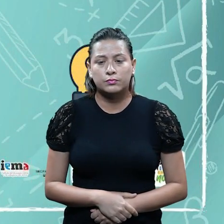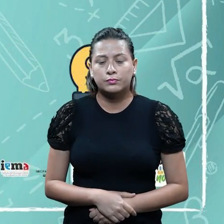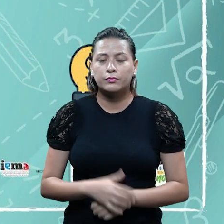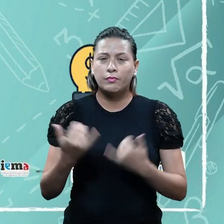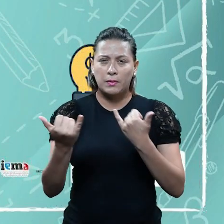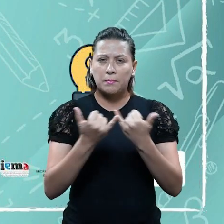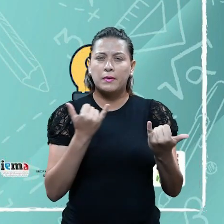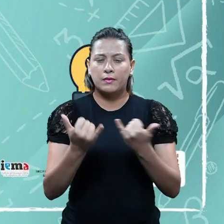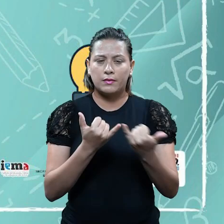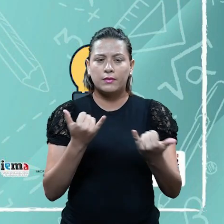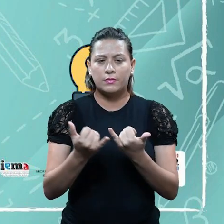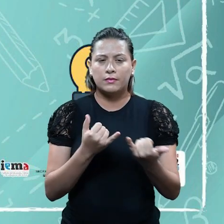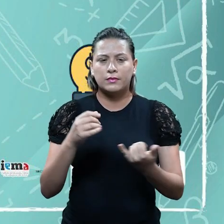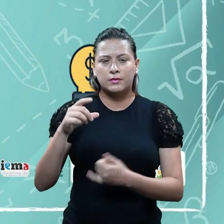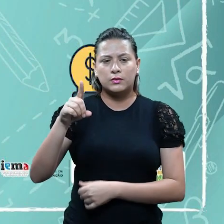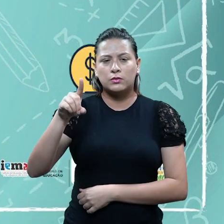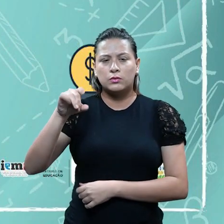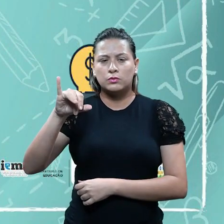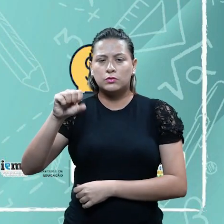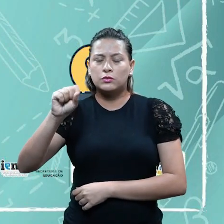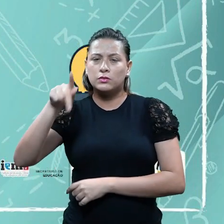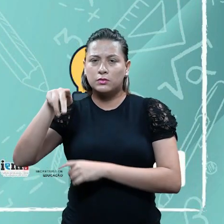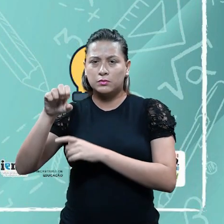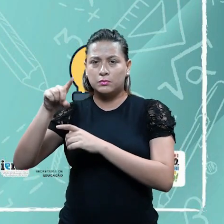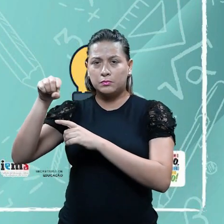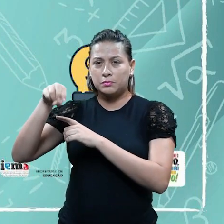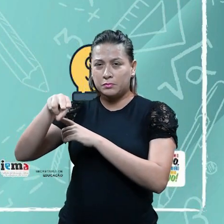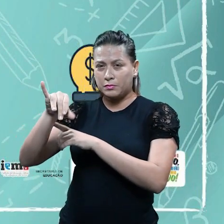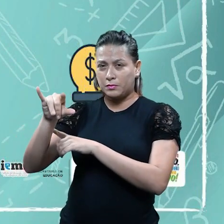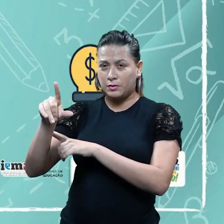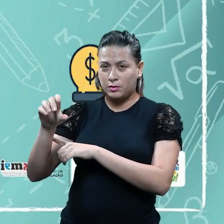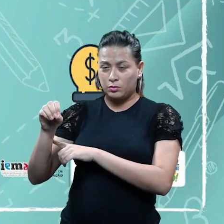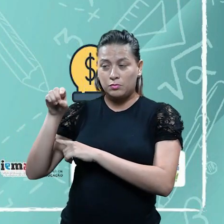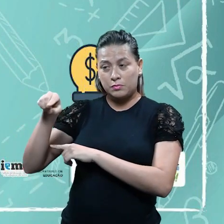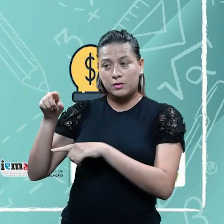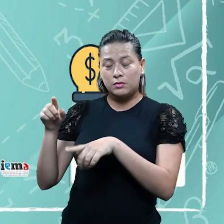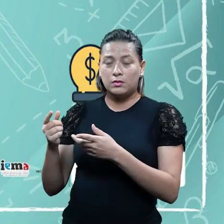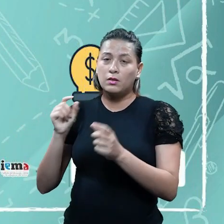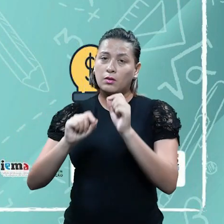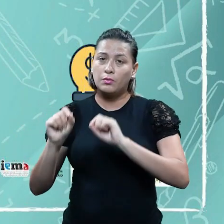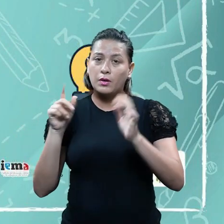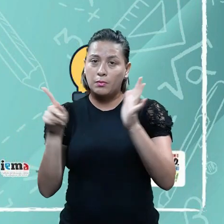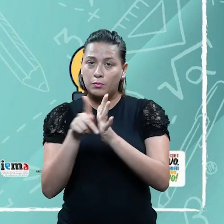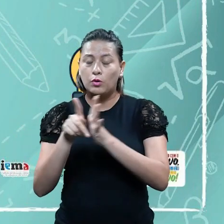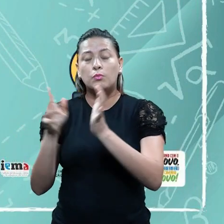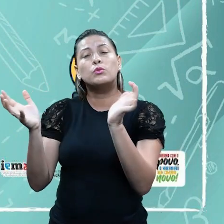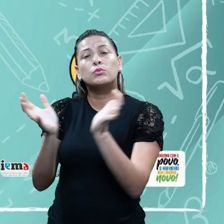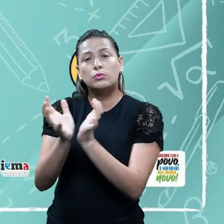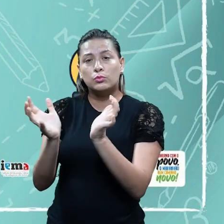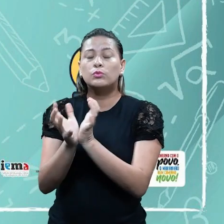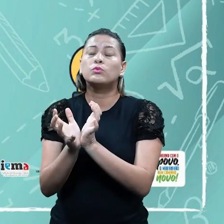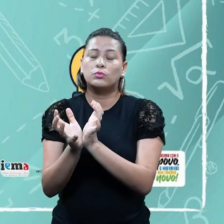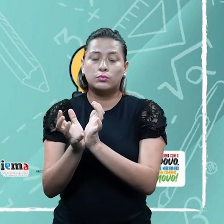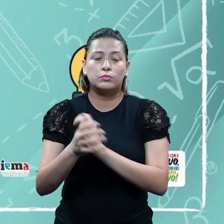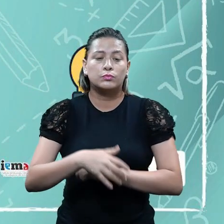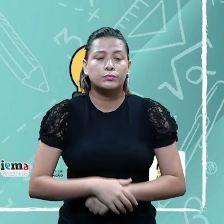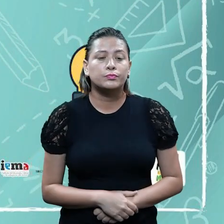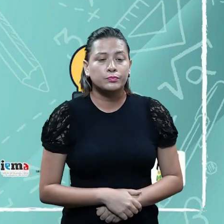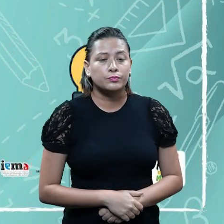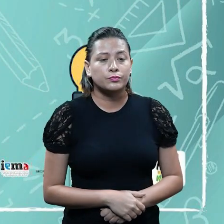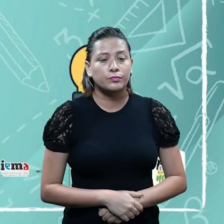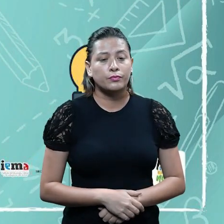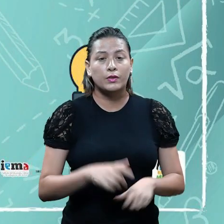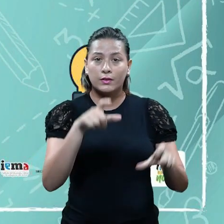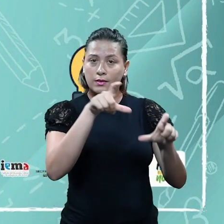com dispêndio, só que o dispêndio, né, está relacionado ao ato cooperativo e as despesas aos não cooperativos.